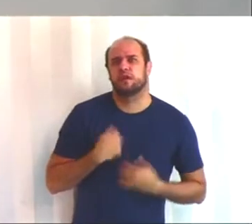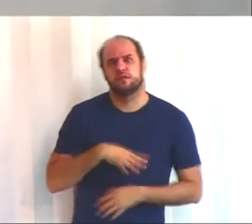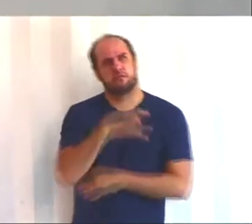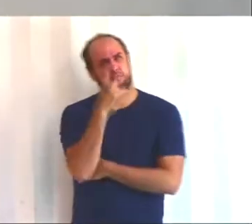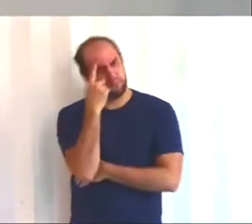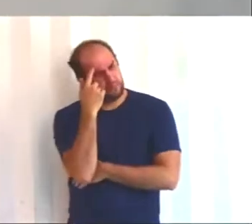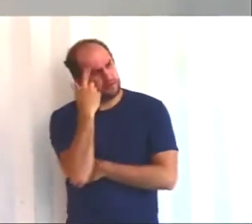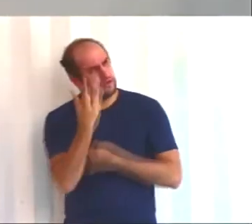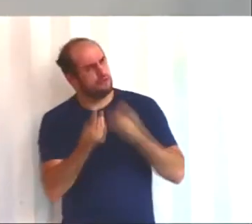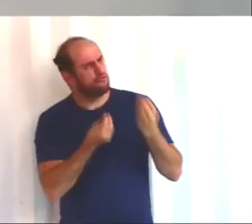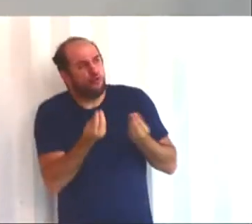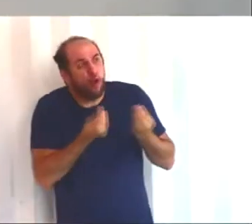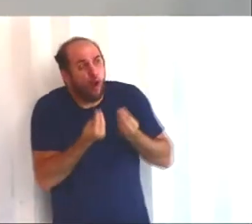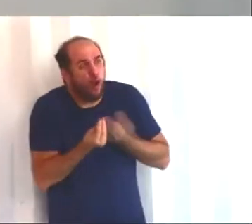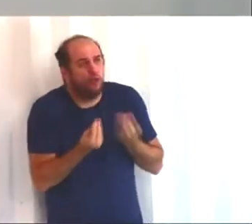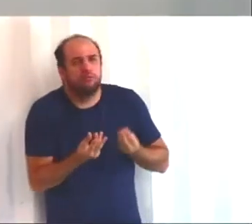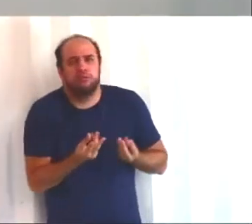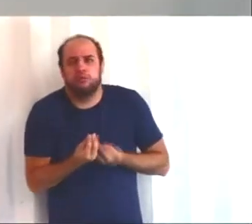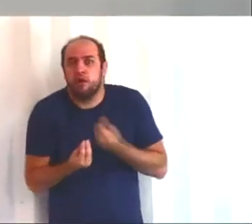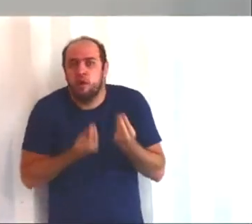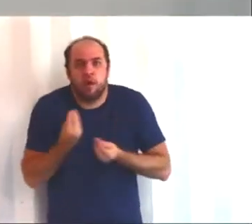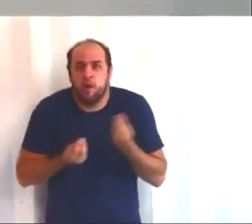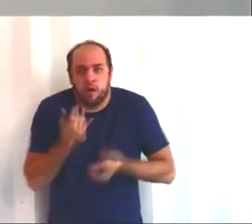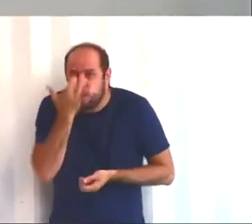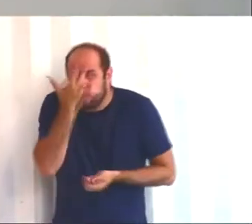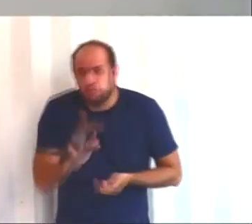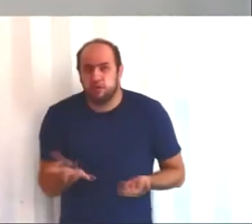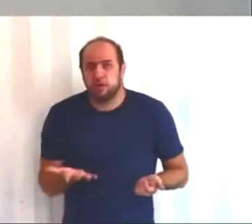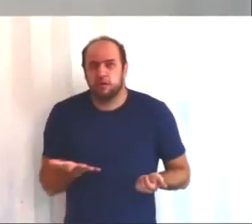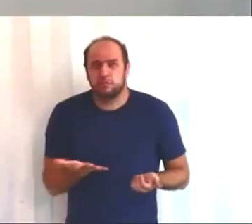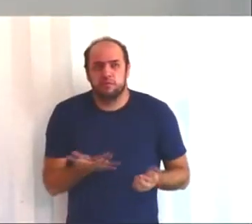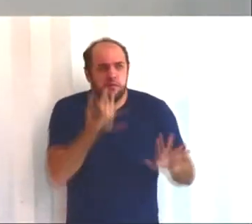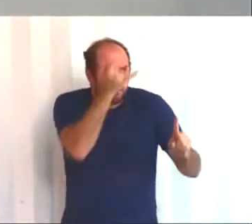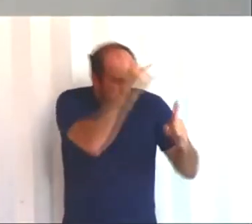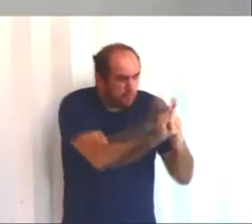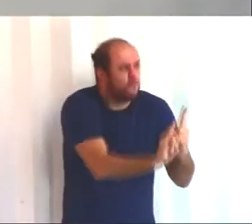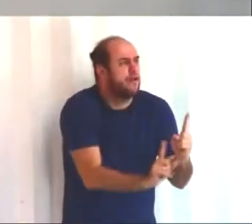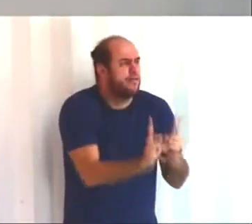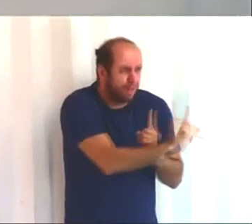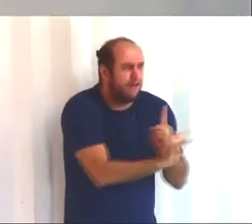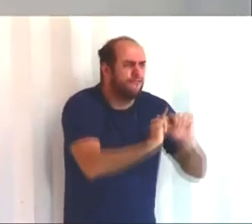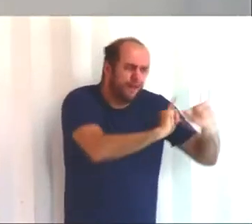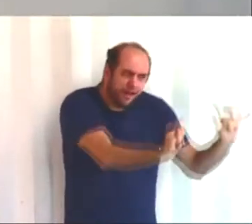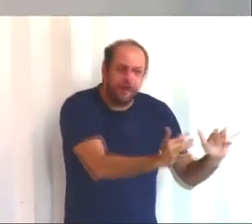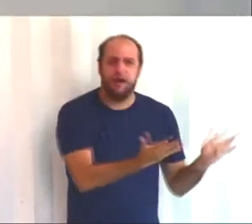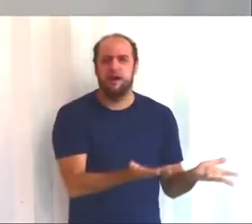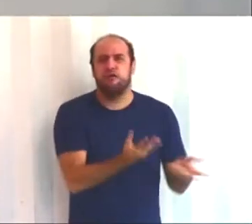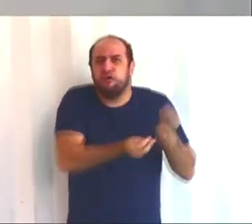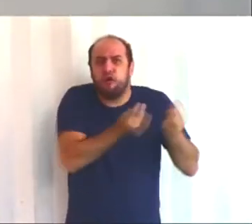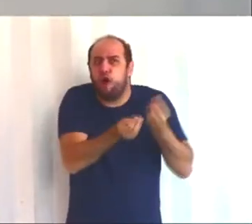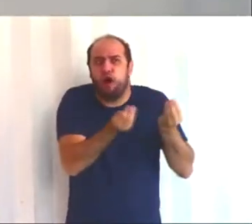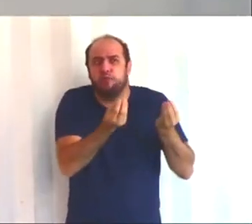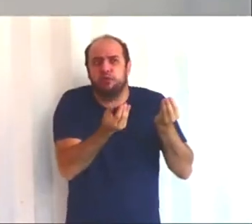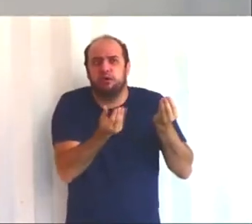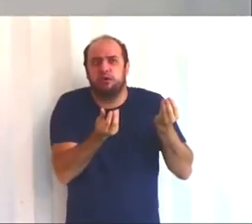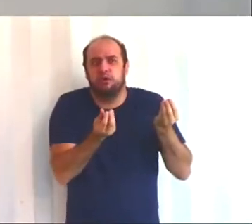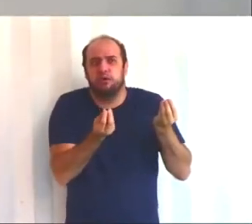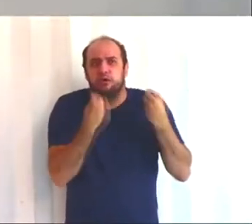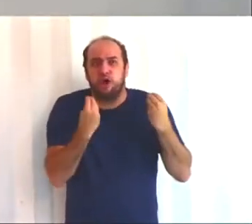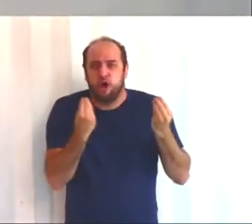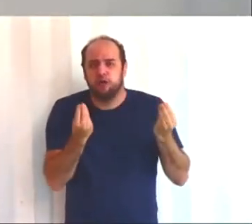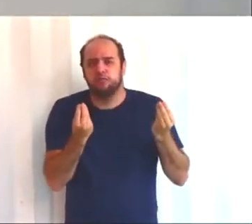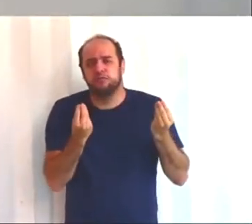eles não entenderam, né? Como eles não entenderam? Tiveram os profetas, tudo estava ali à disposição. Como eles não entenderam, não